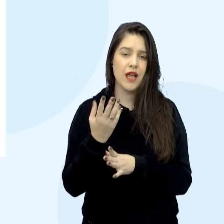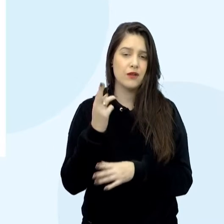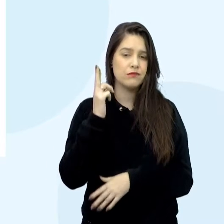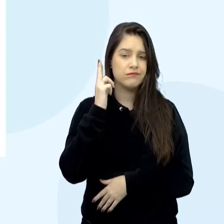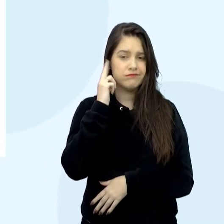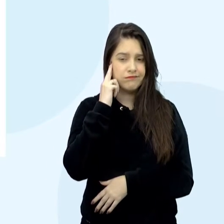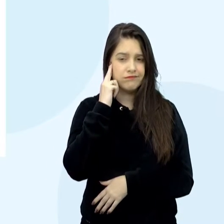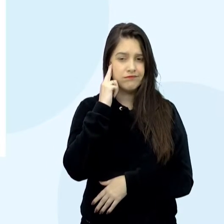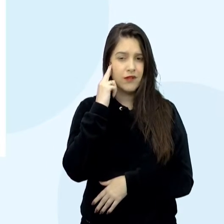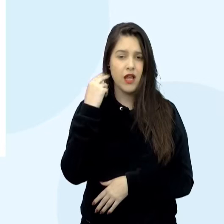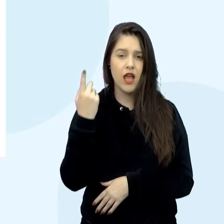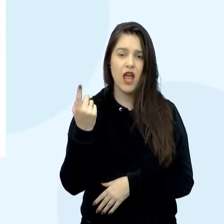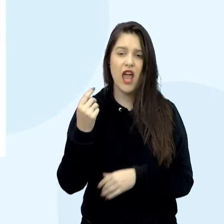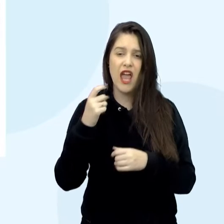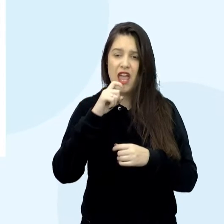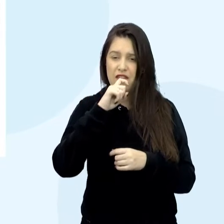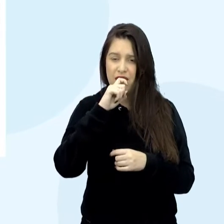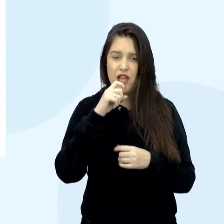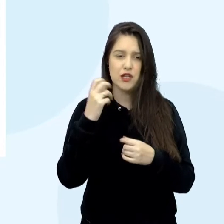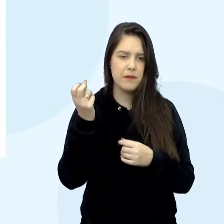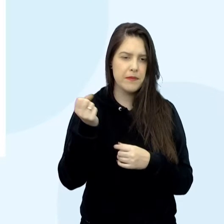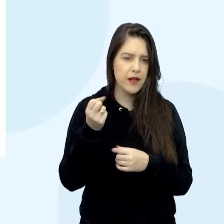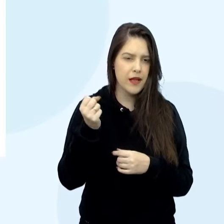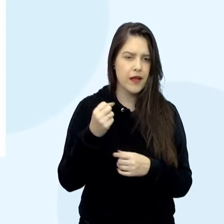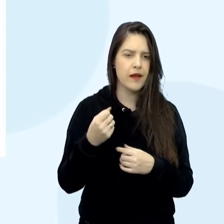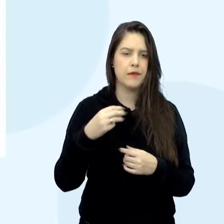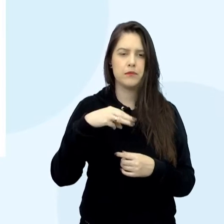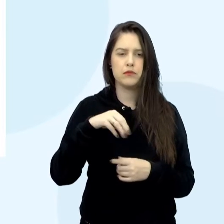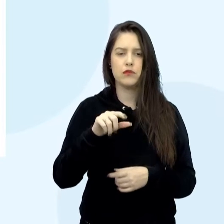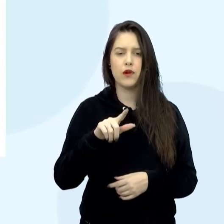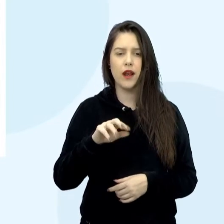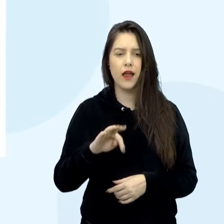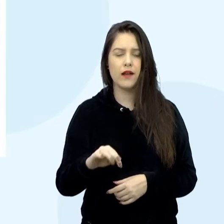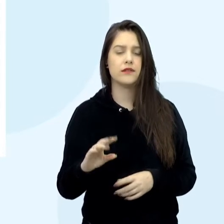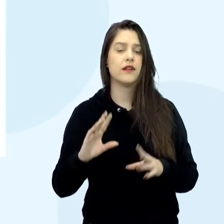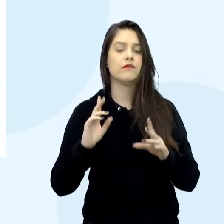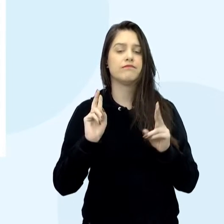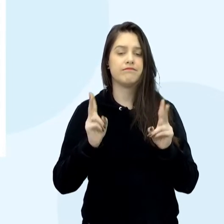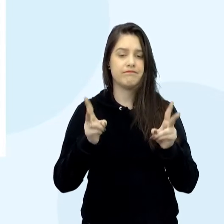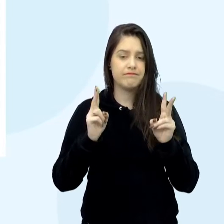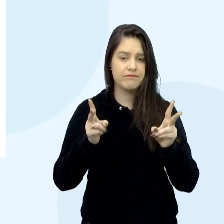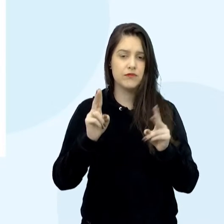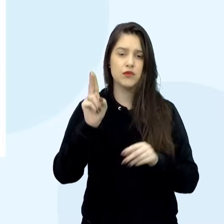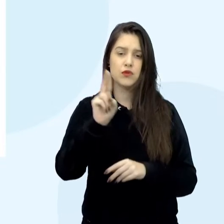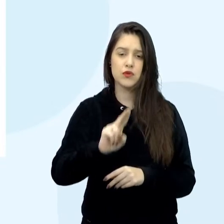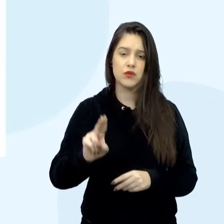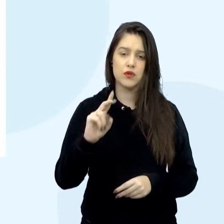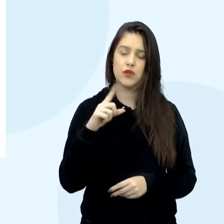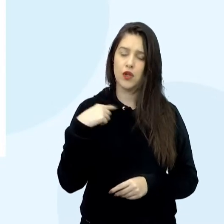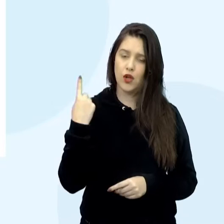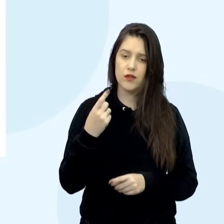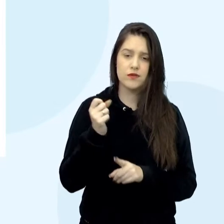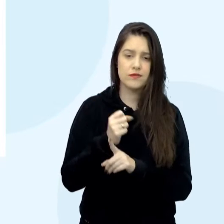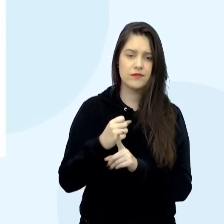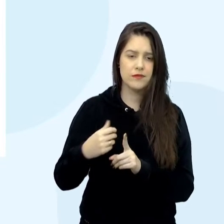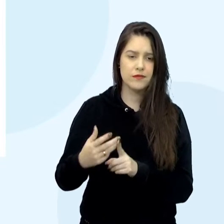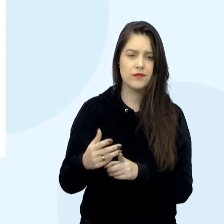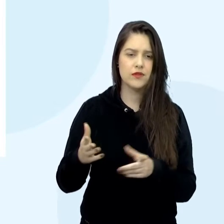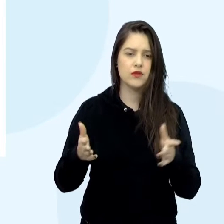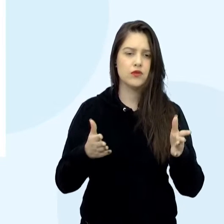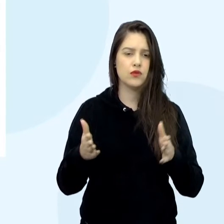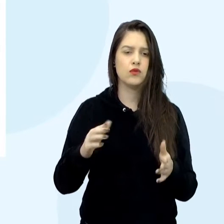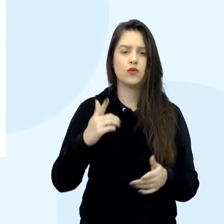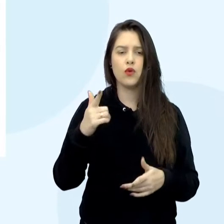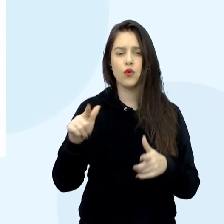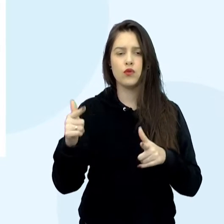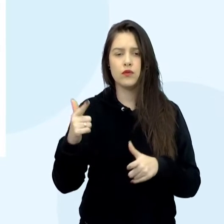mudo, inveja branca e mulato ainda são muito utilizados em nossa sociedade, dentre